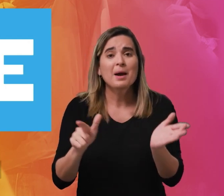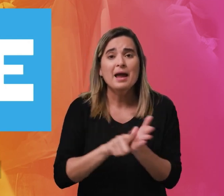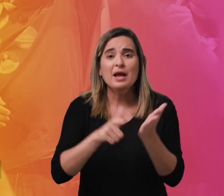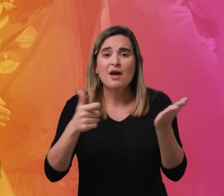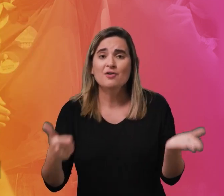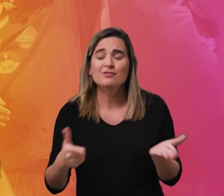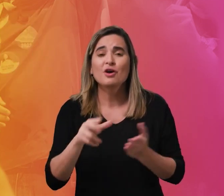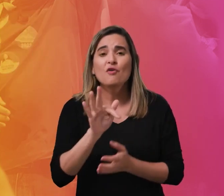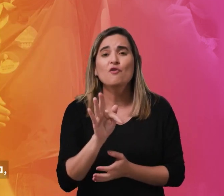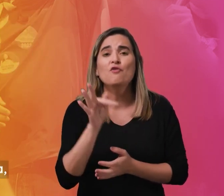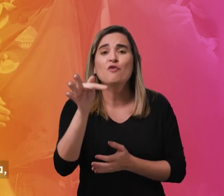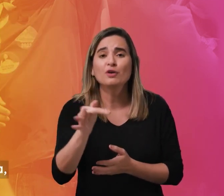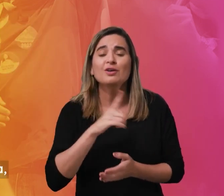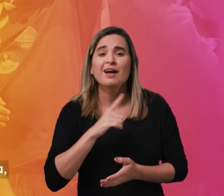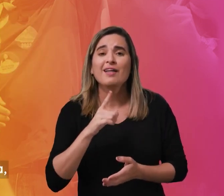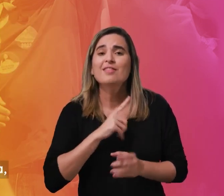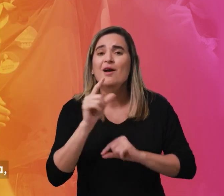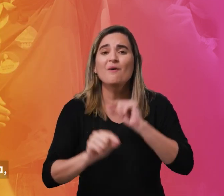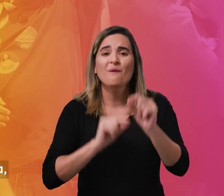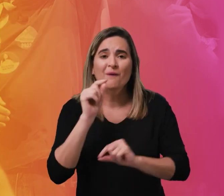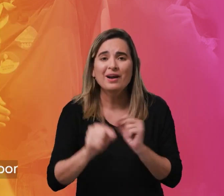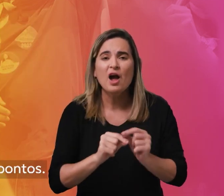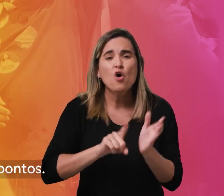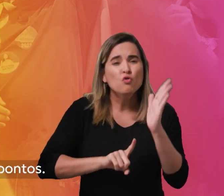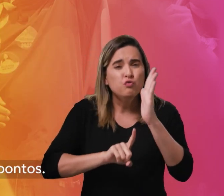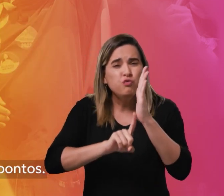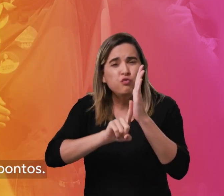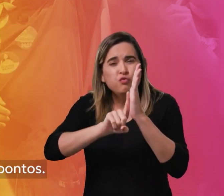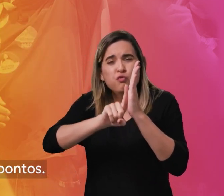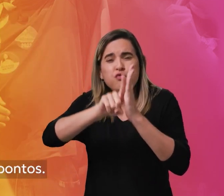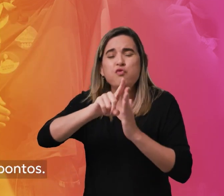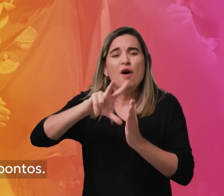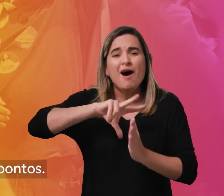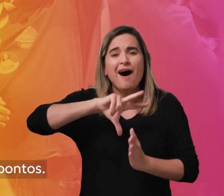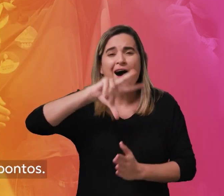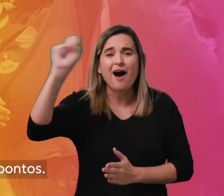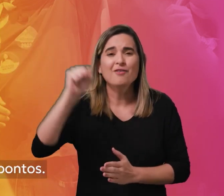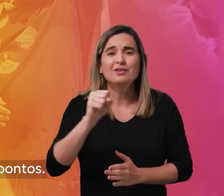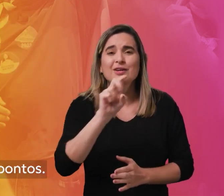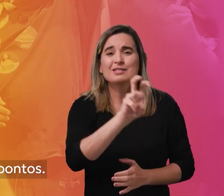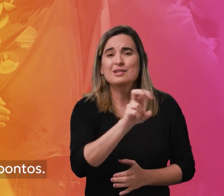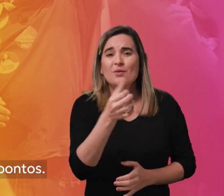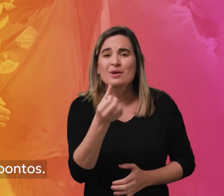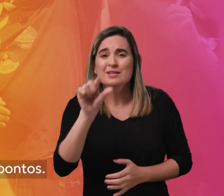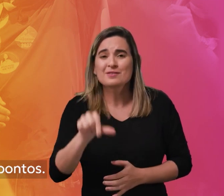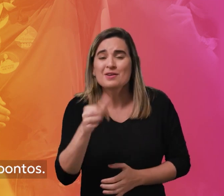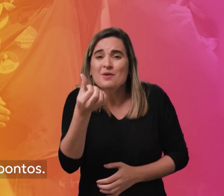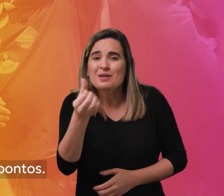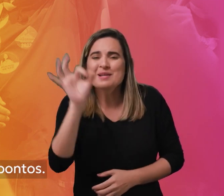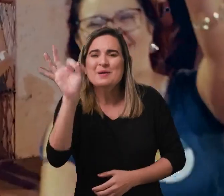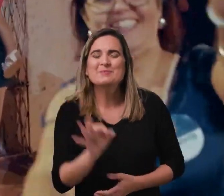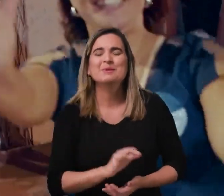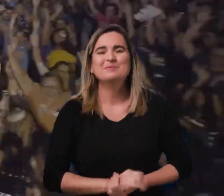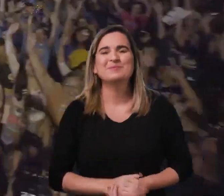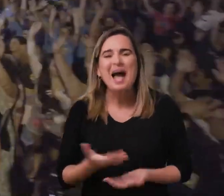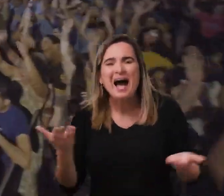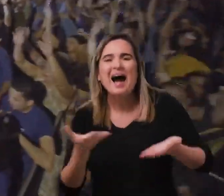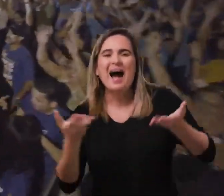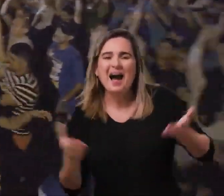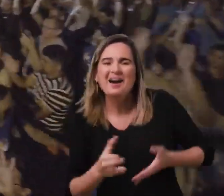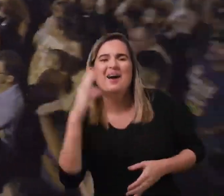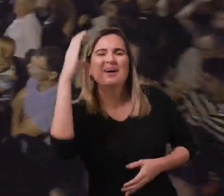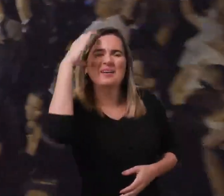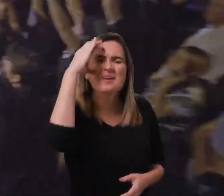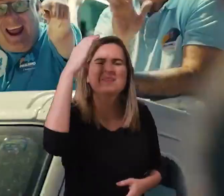na Revista Exame, Paulinho consolida a liderança, dispara e chega à vitória com 56,6 pontos. Agora